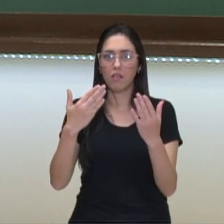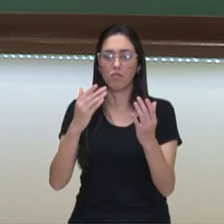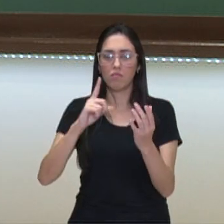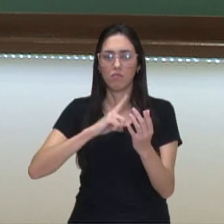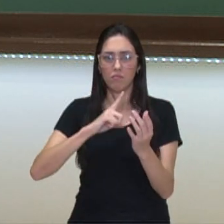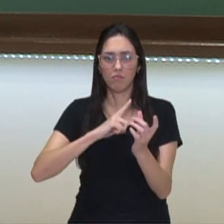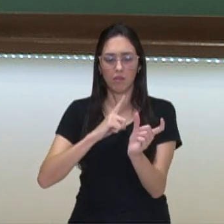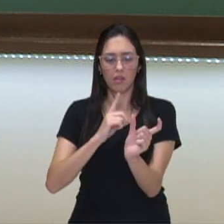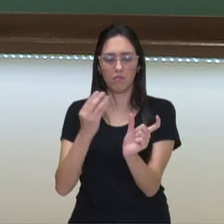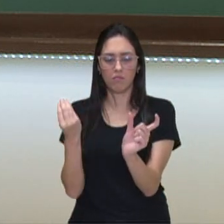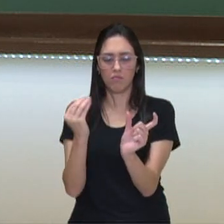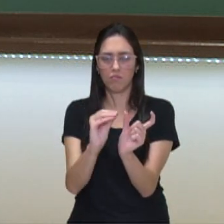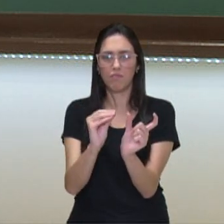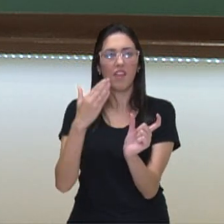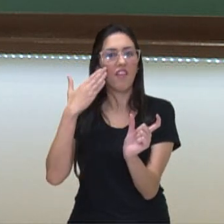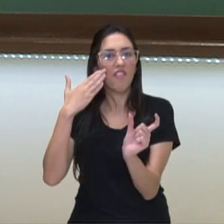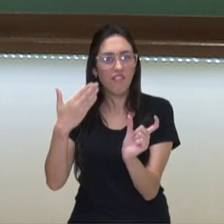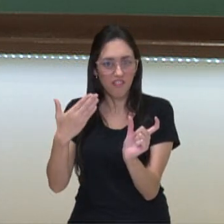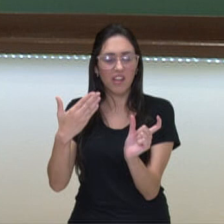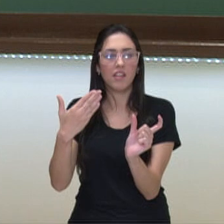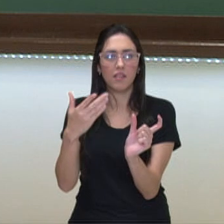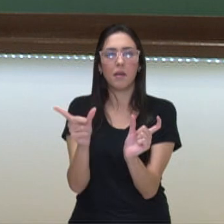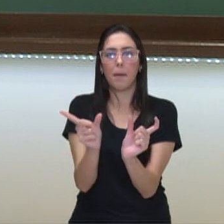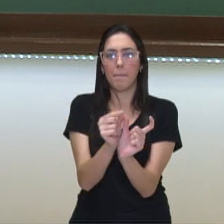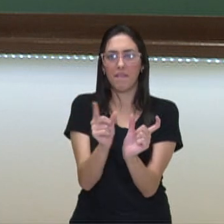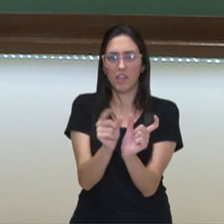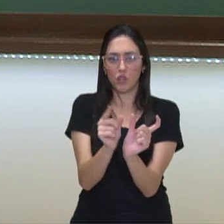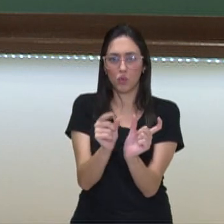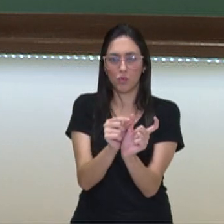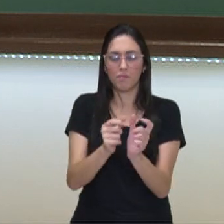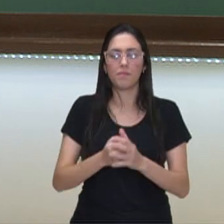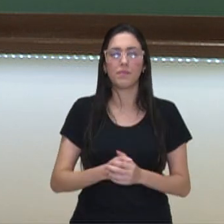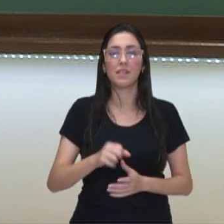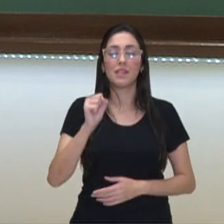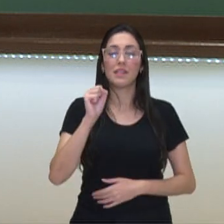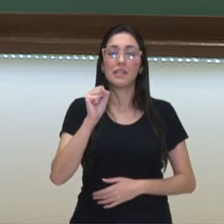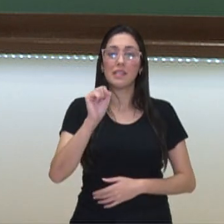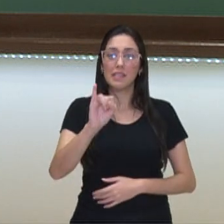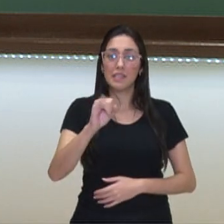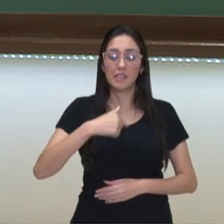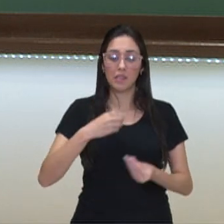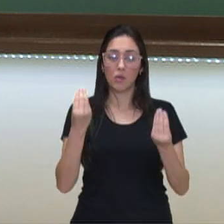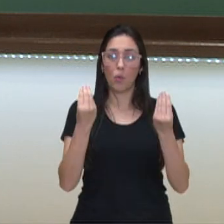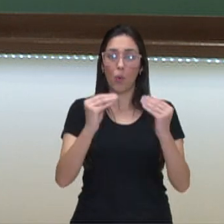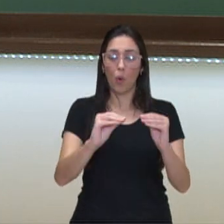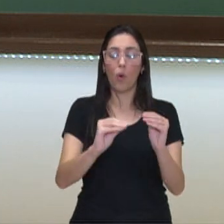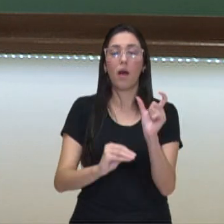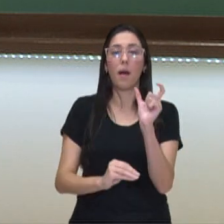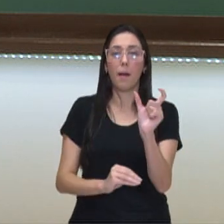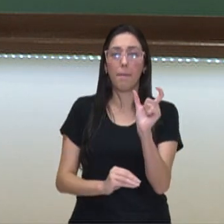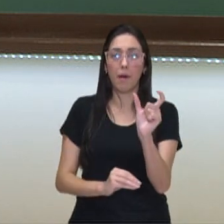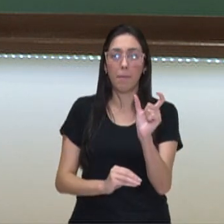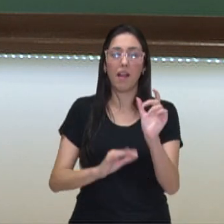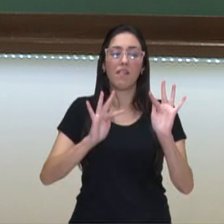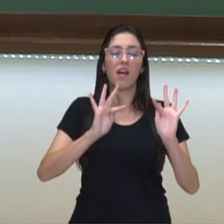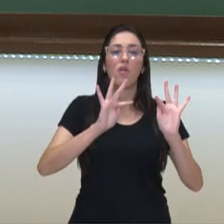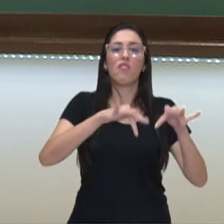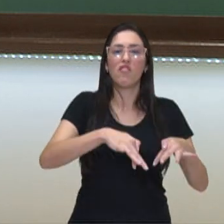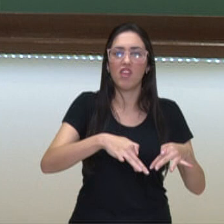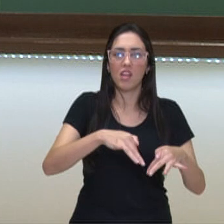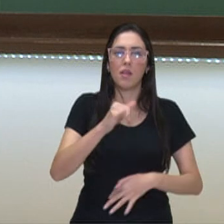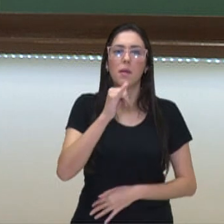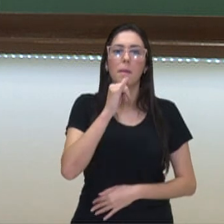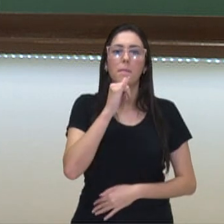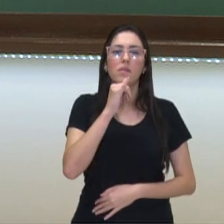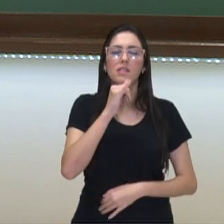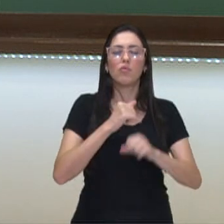um prefixo, em inglês, prefix. Quando eu estiver algo ao fim da palavra, vamos dizer ao sul